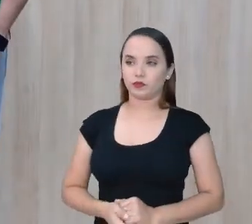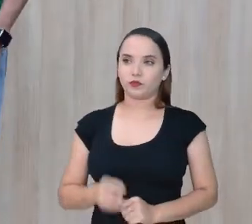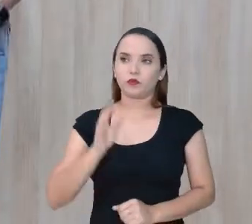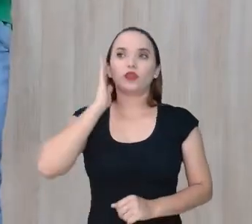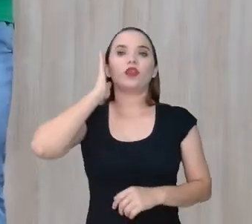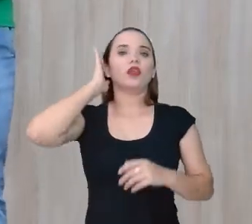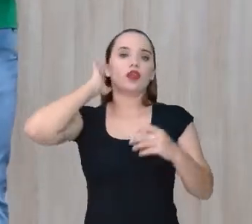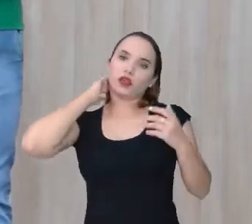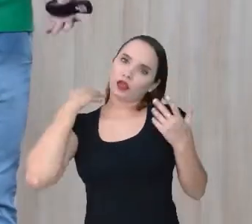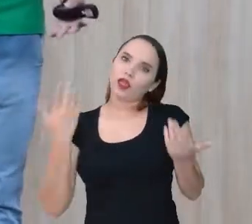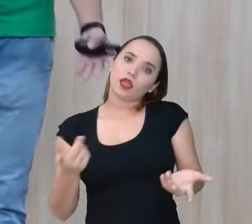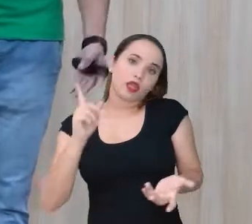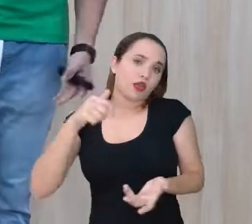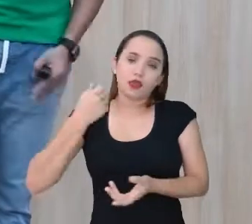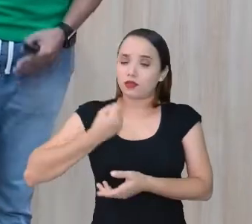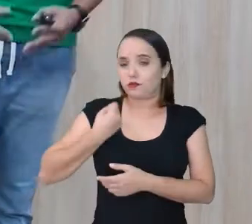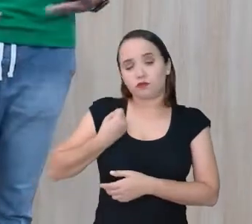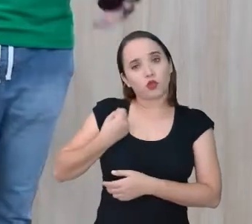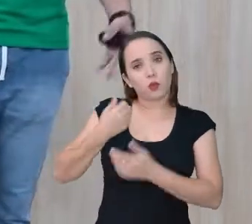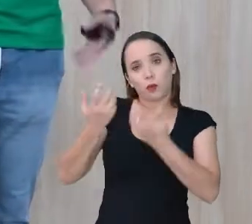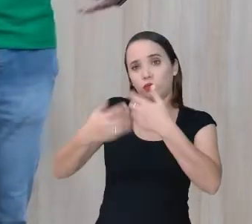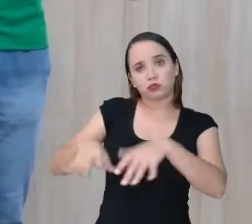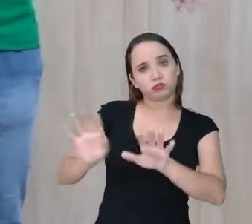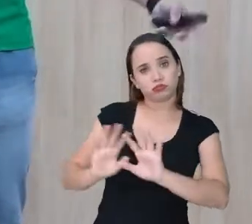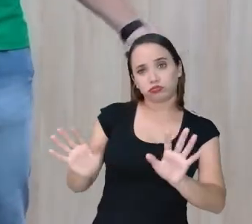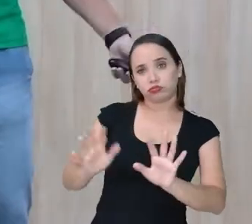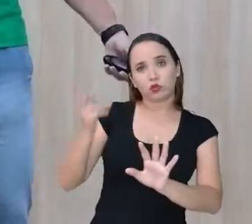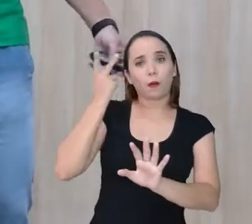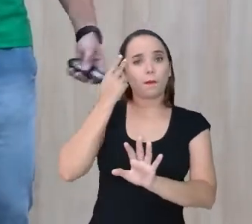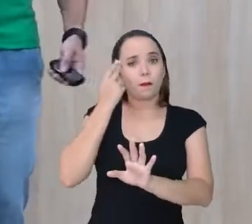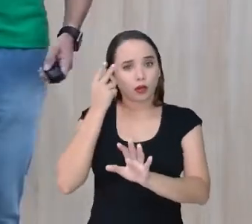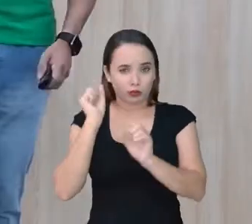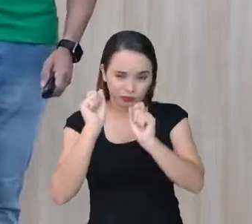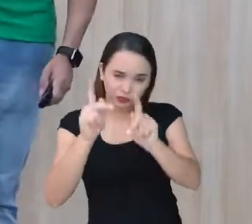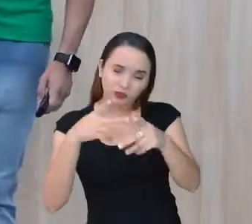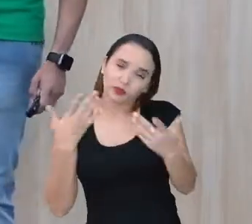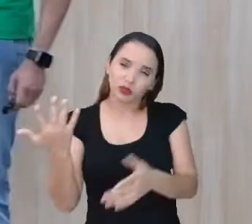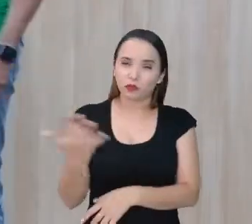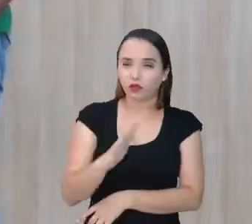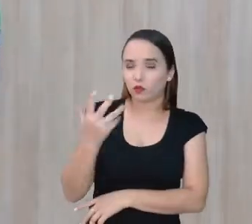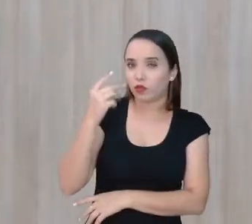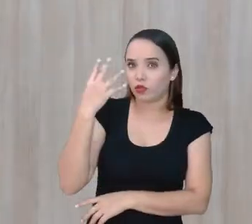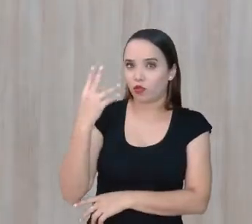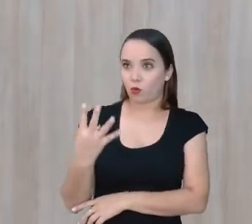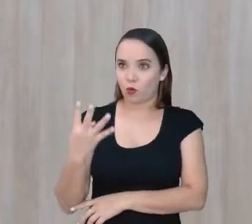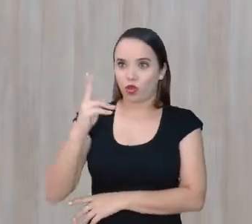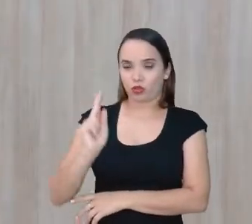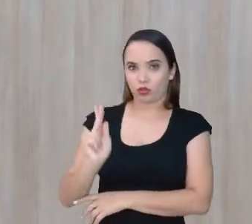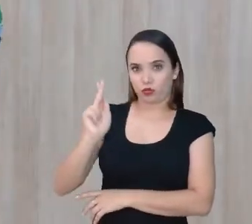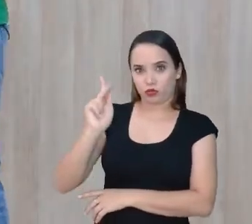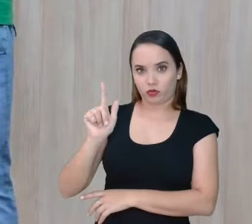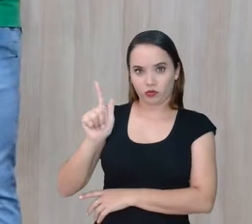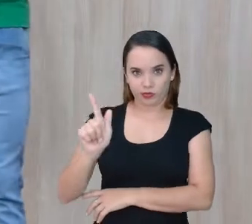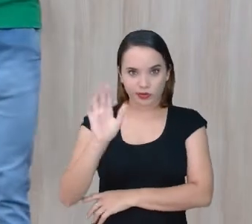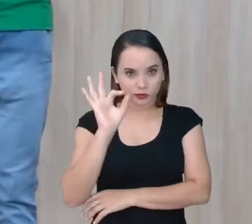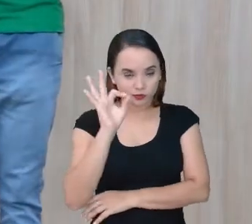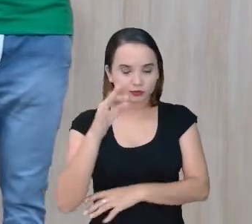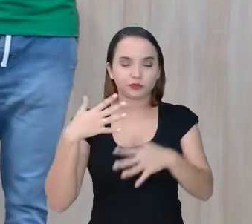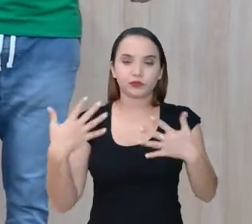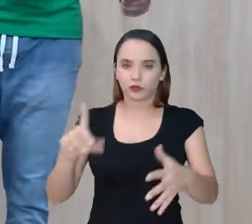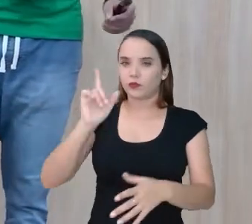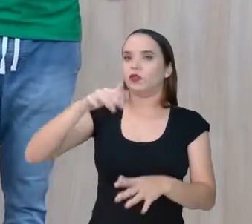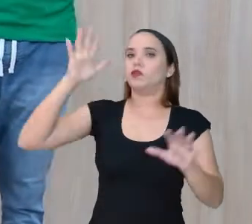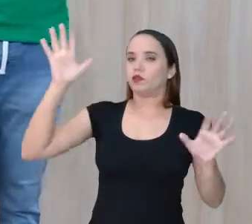4,0000, aí seria um número normal, né? Seria aproximadamente 4 quilos, tá? Então, tenha esse entendimento aí em relação aos números